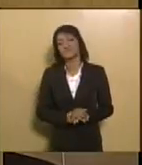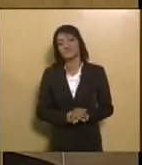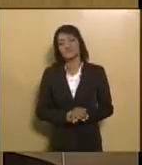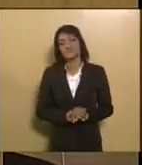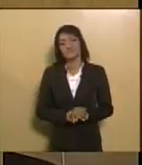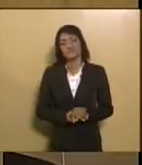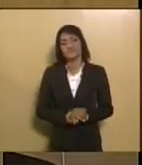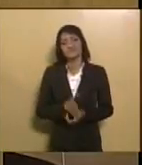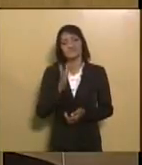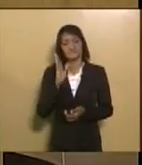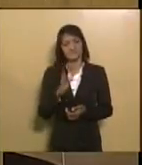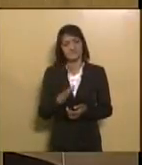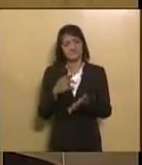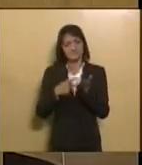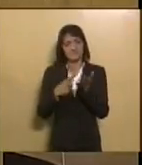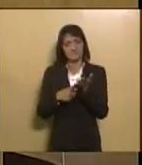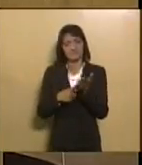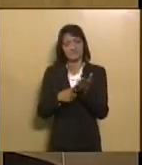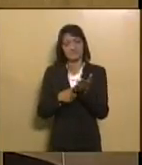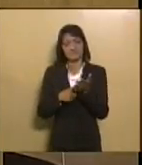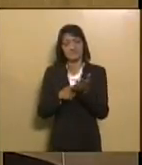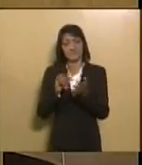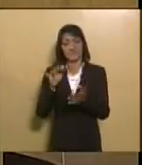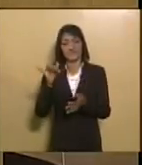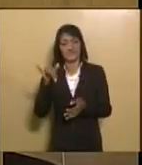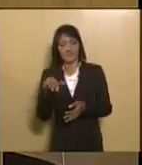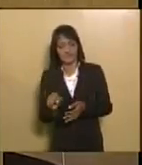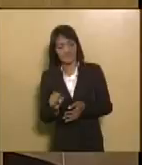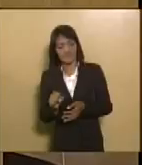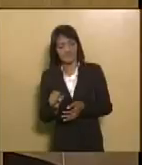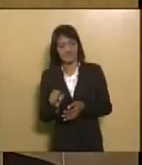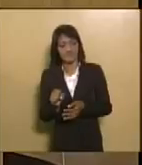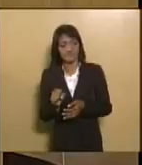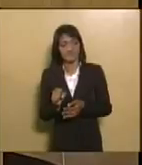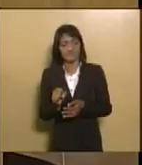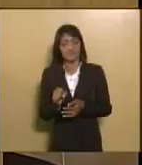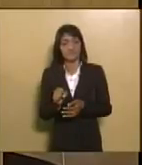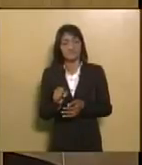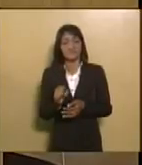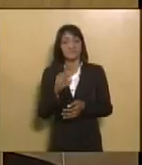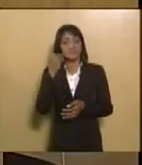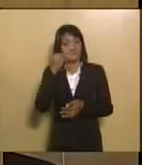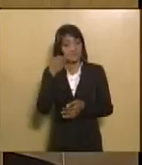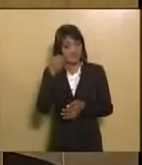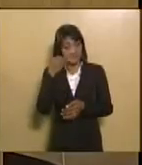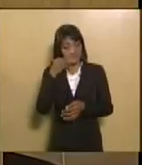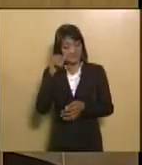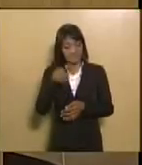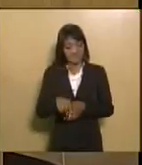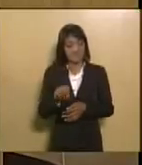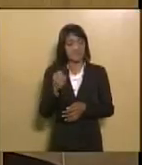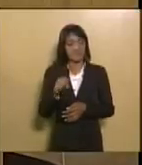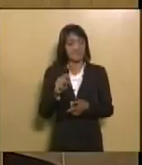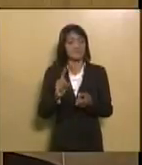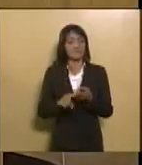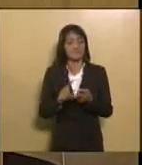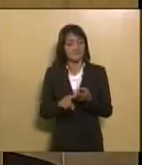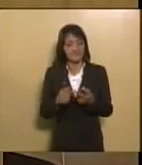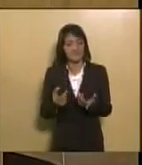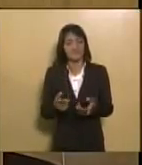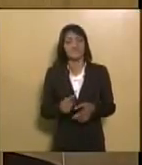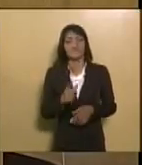buscando uma agenda com o IFES, porque já tem uma experiência também aqui em Sergipe,